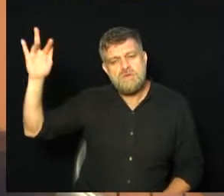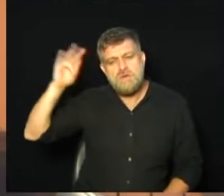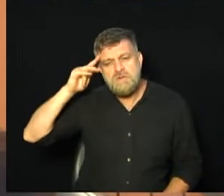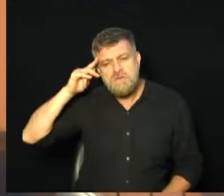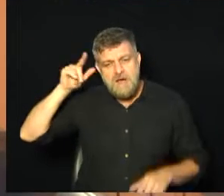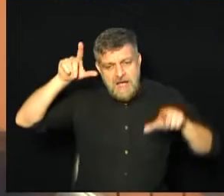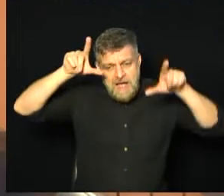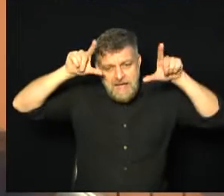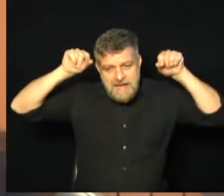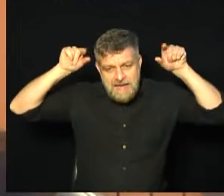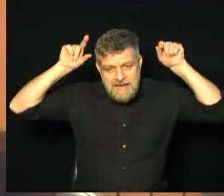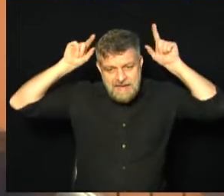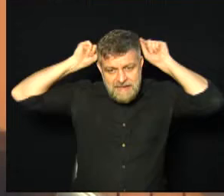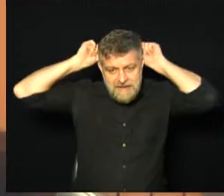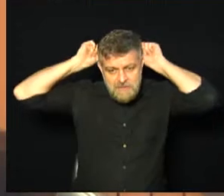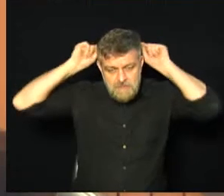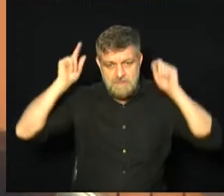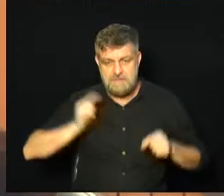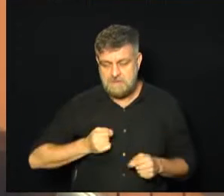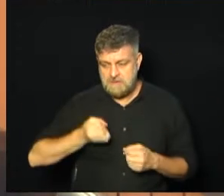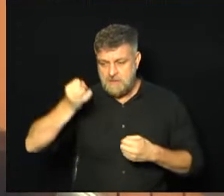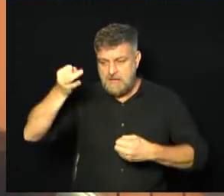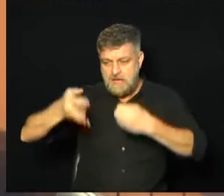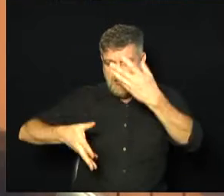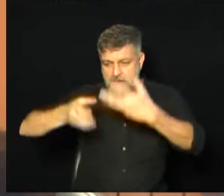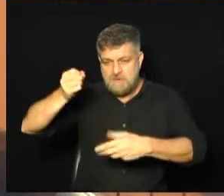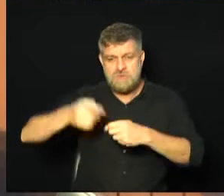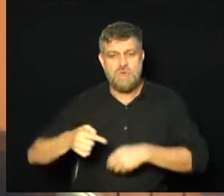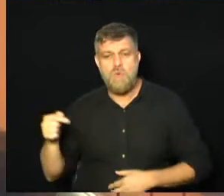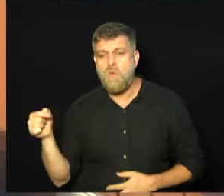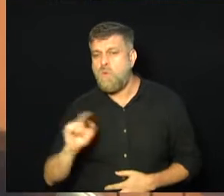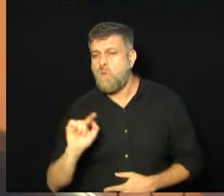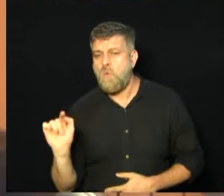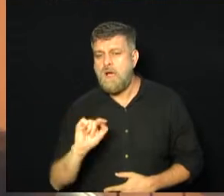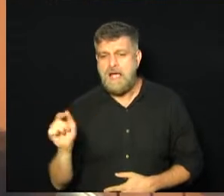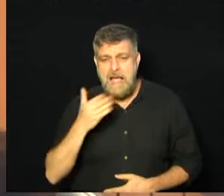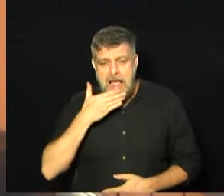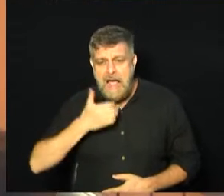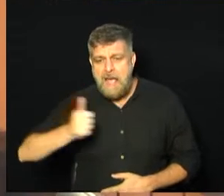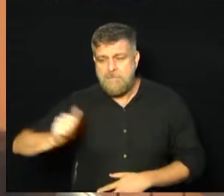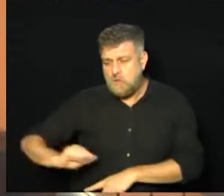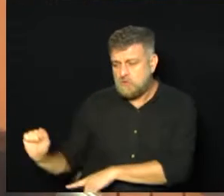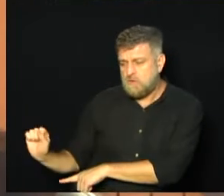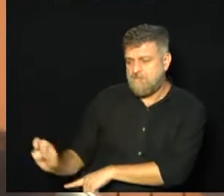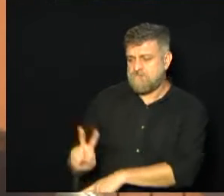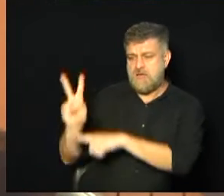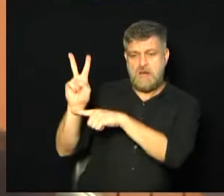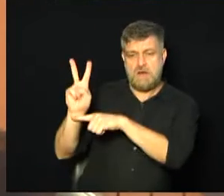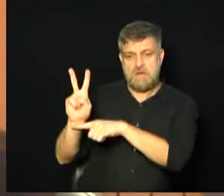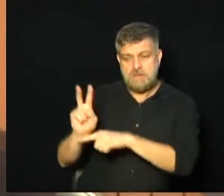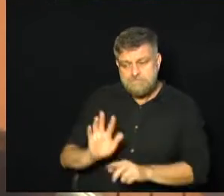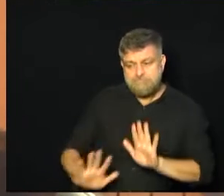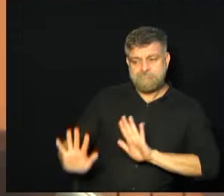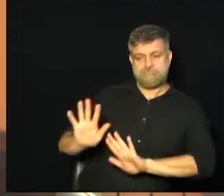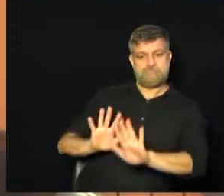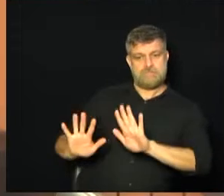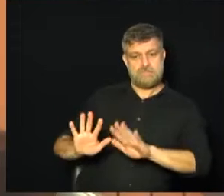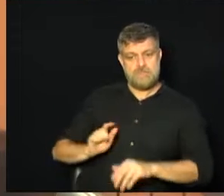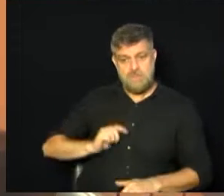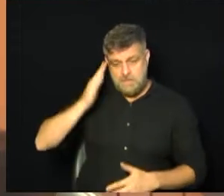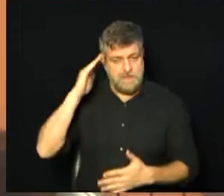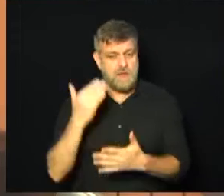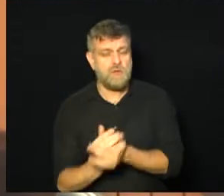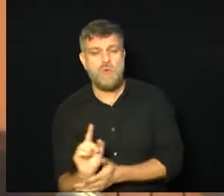grego que ele diz, é Epicuro, ele diz que a melhor das virtudes é a prudência. Mas eu